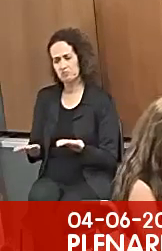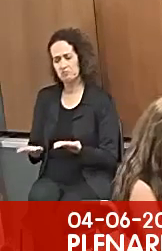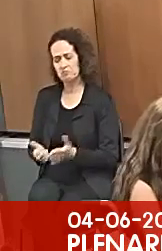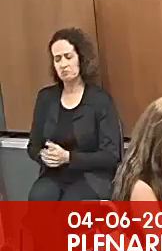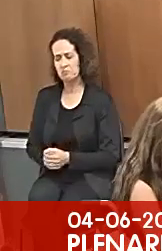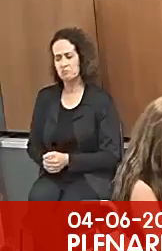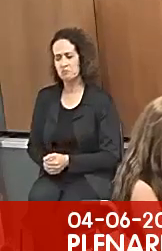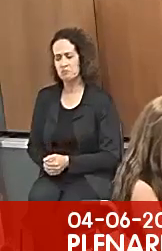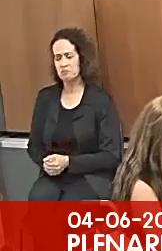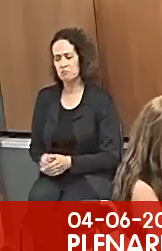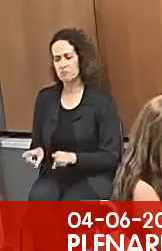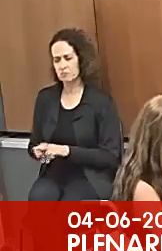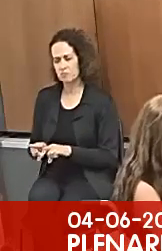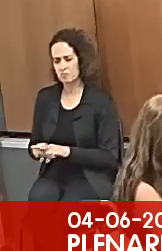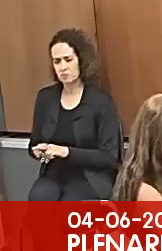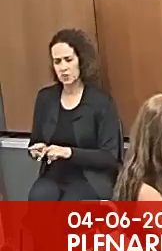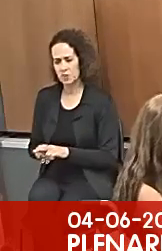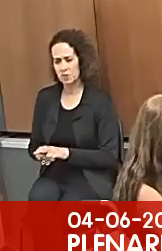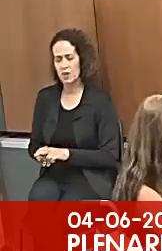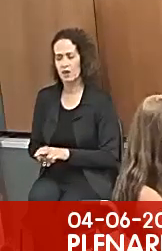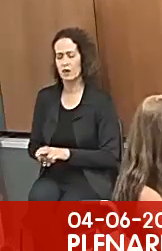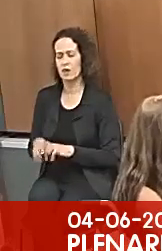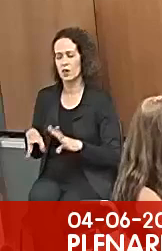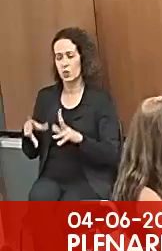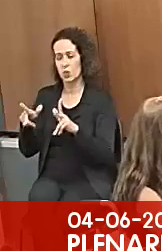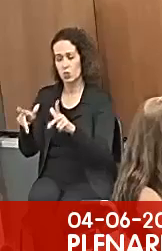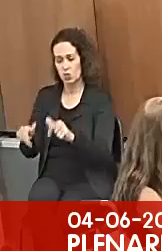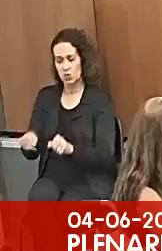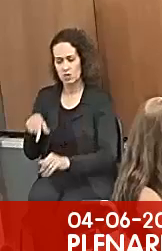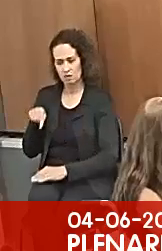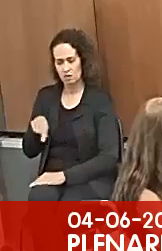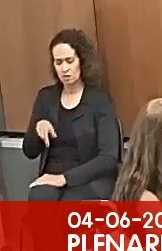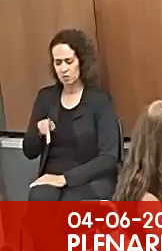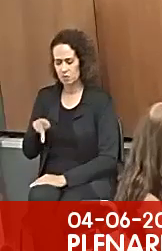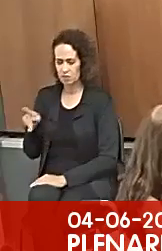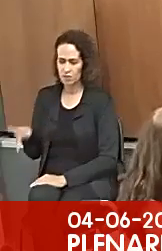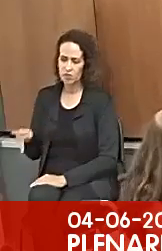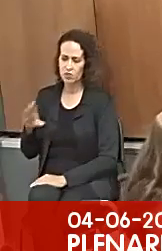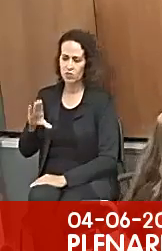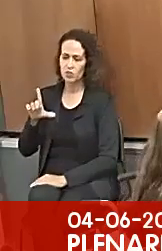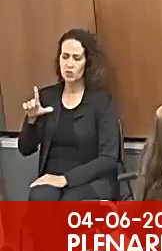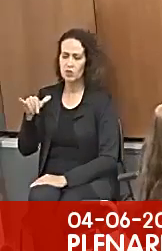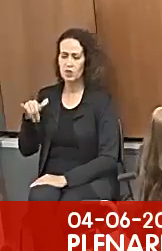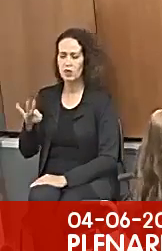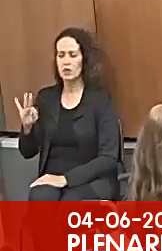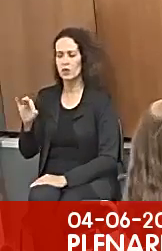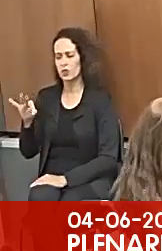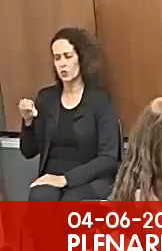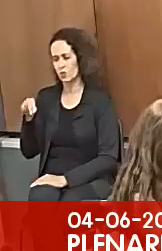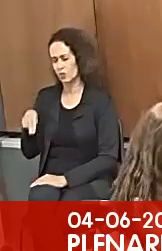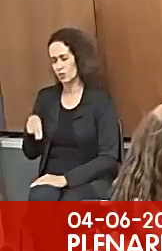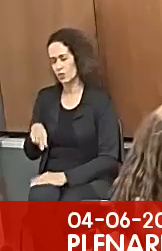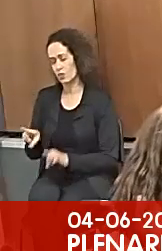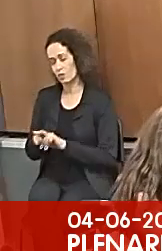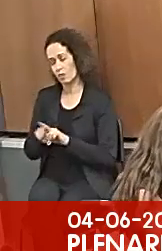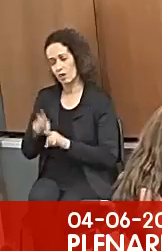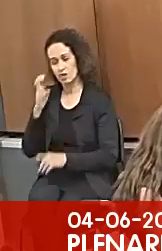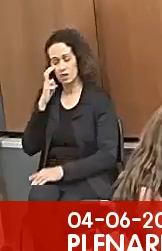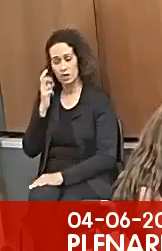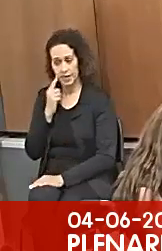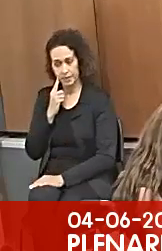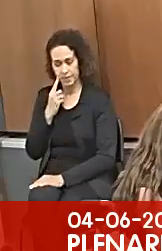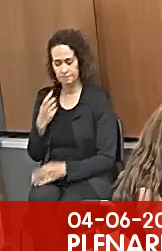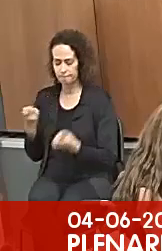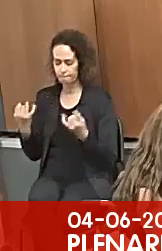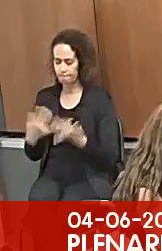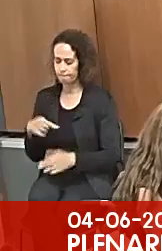E cumprimentar o Duarte Bechir, que aqui estava, o professor Cleito e o deputado Zé Guilherme. Dizer a vocês que a gente aqui